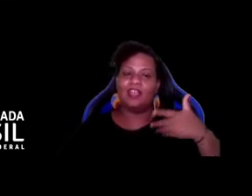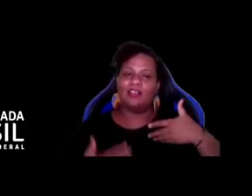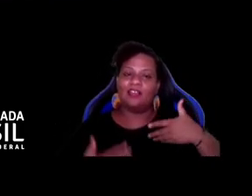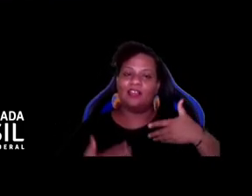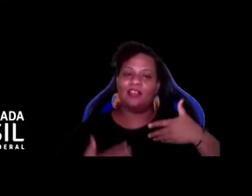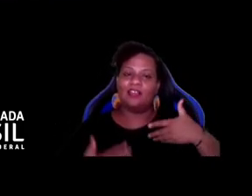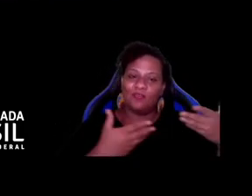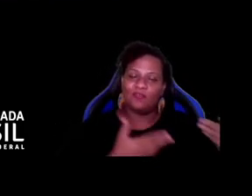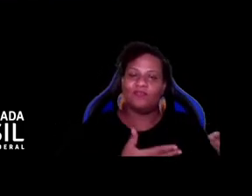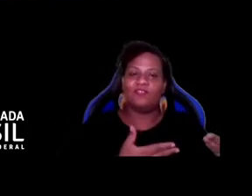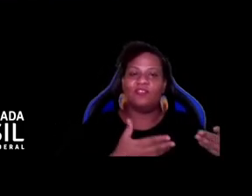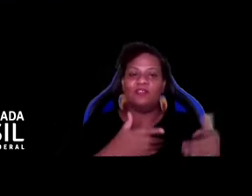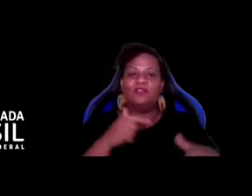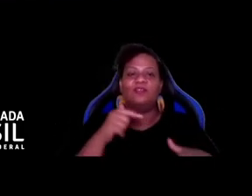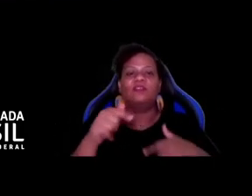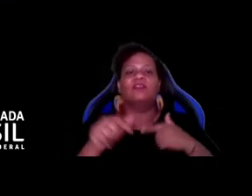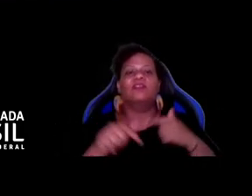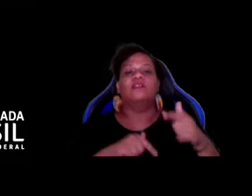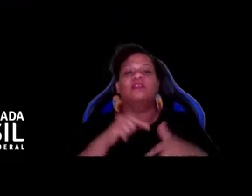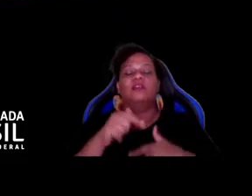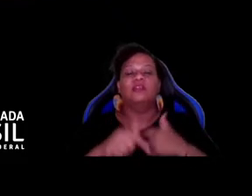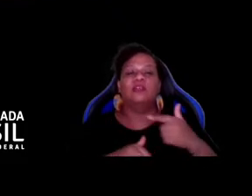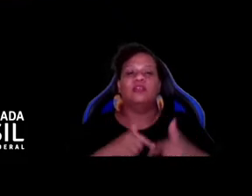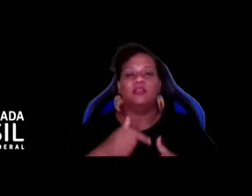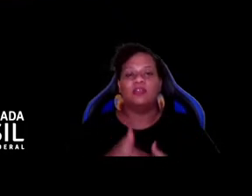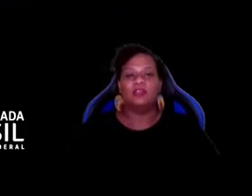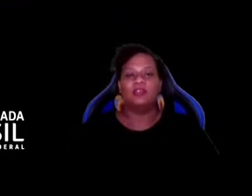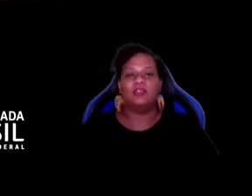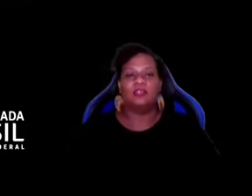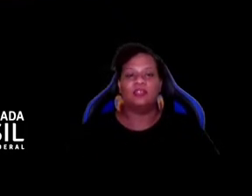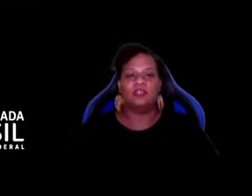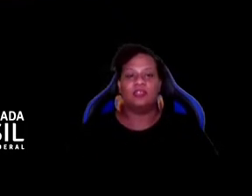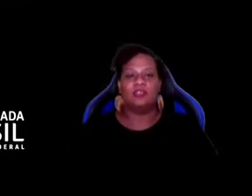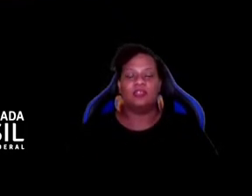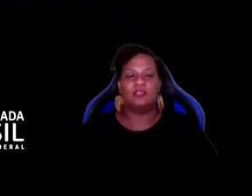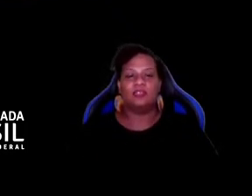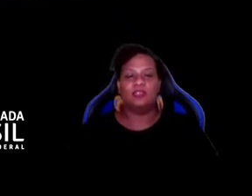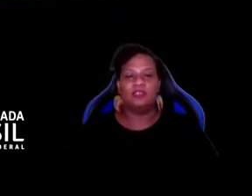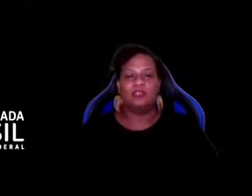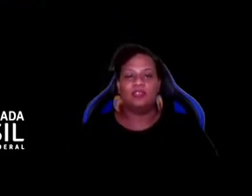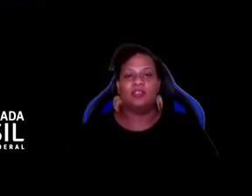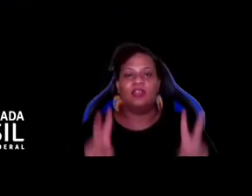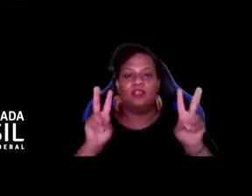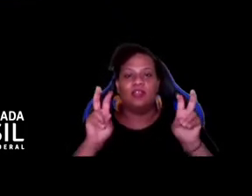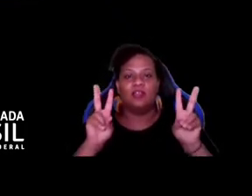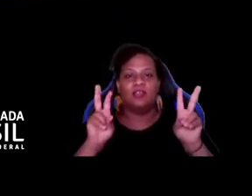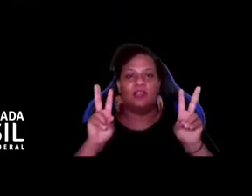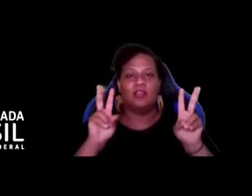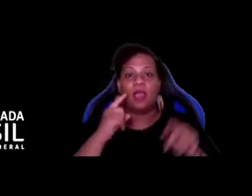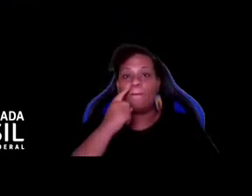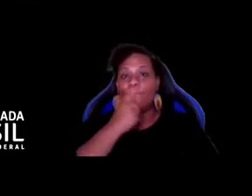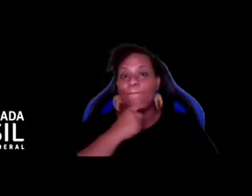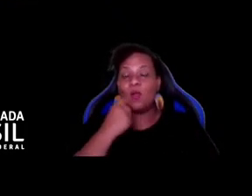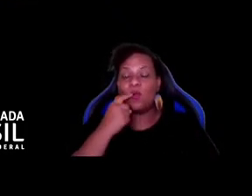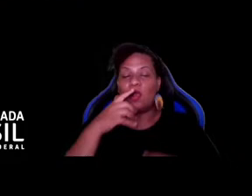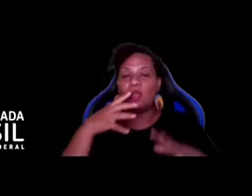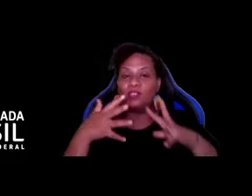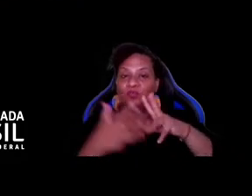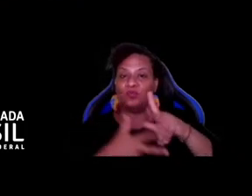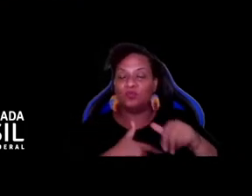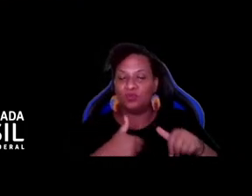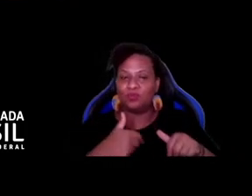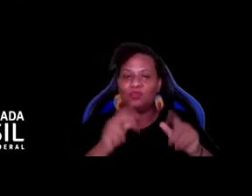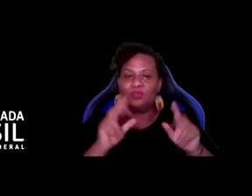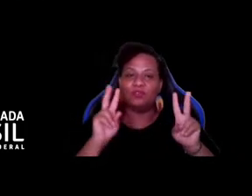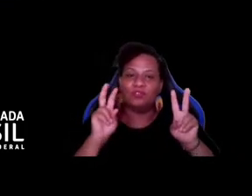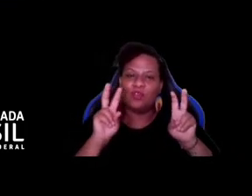o trabalho dela, né, parece que foi com A Boca no Mundo, que também eu participei da gravação do disco.